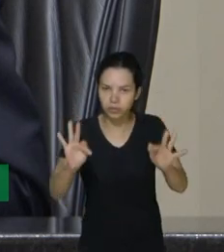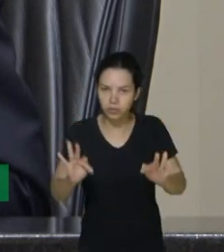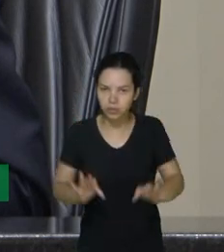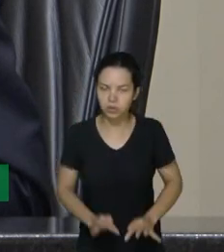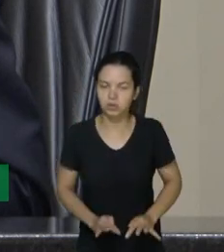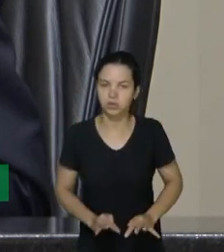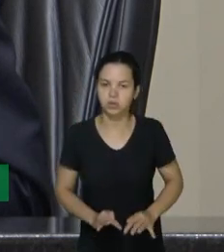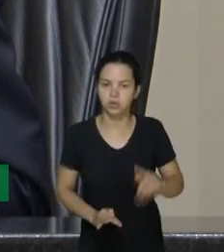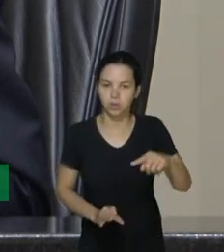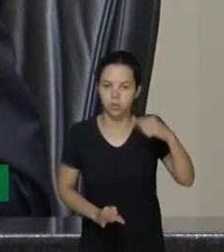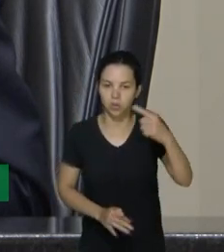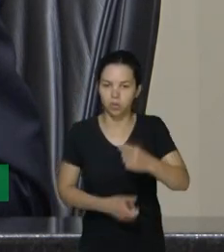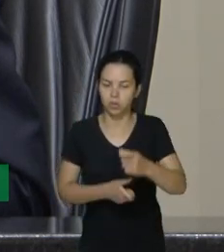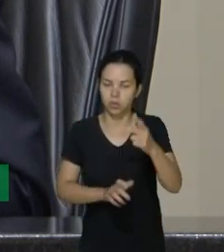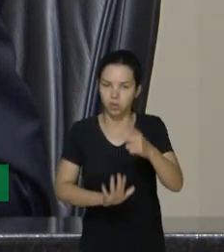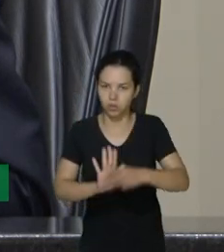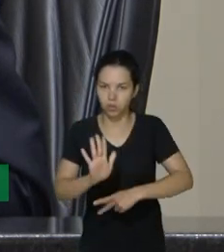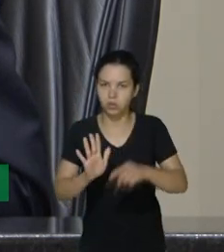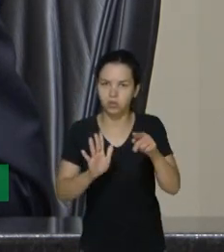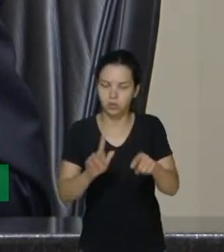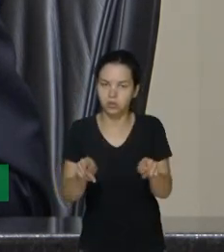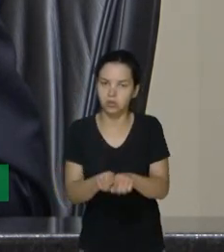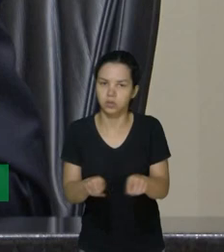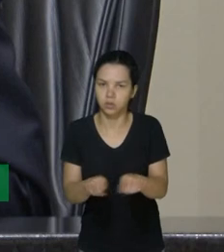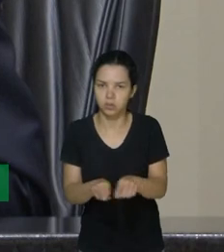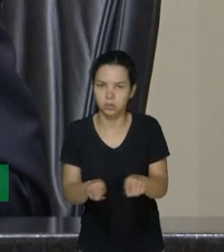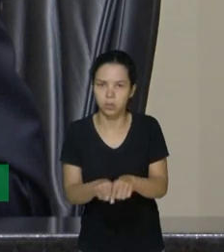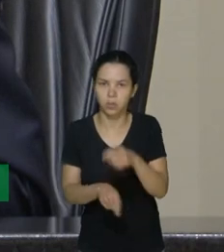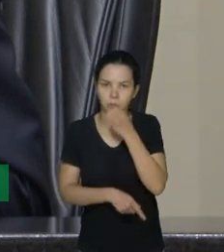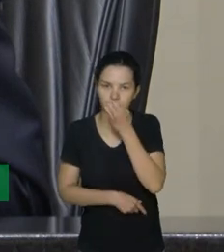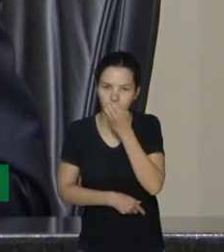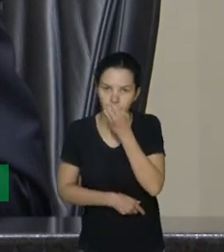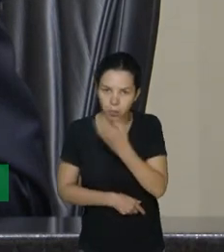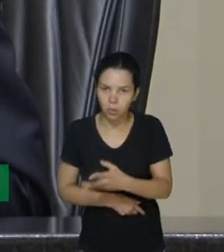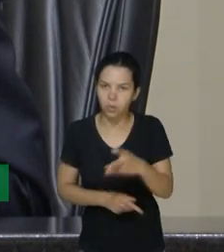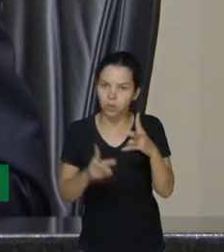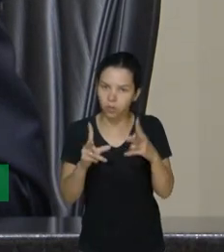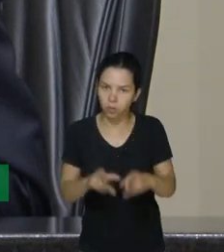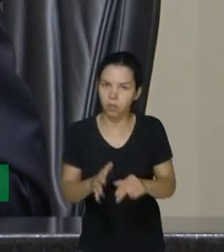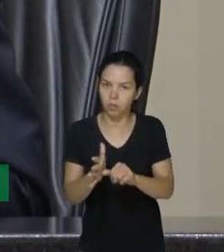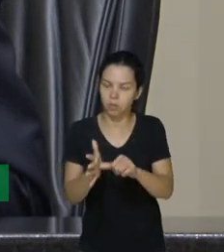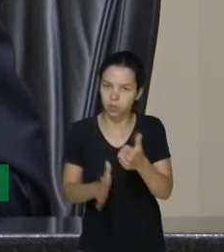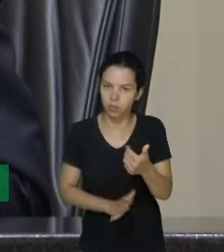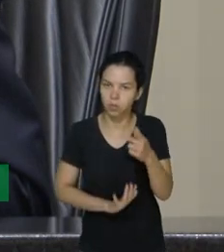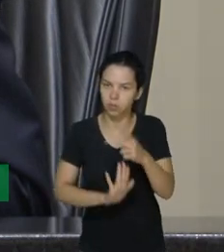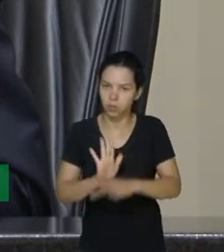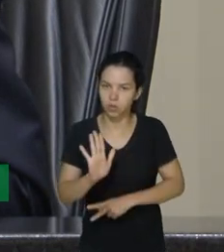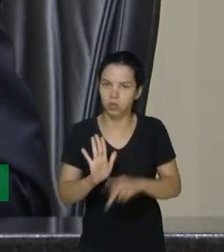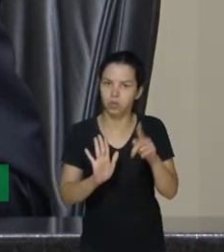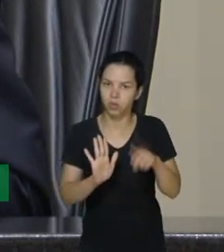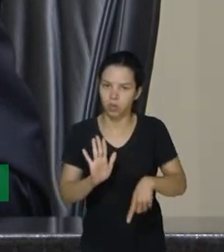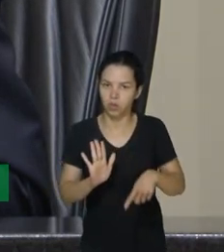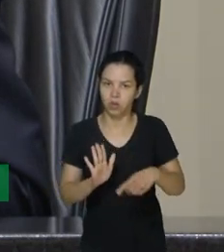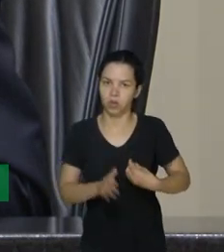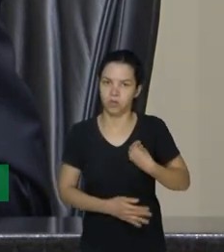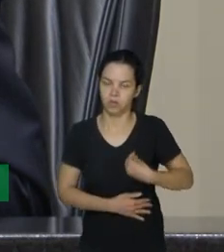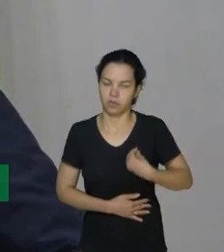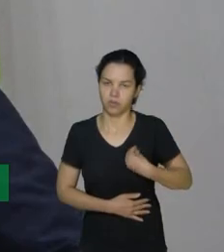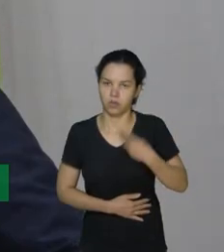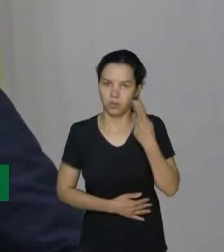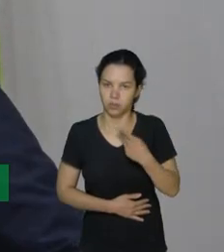próximo projeto do senhor também seja tão bom quanto o senhor foi no primeiro projeto, que é dedicar uma vida política.